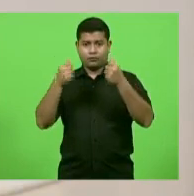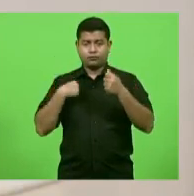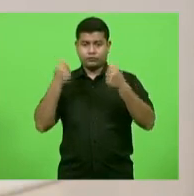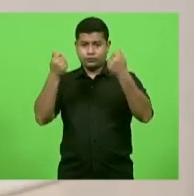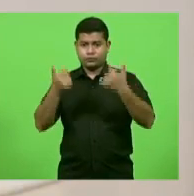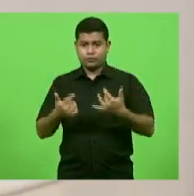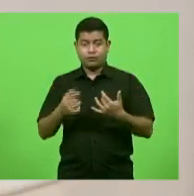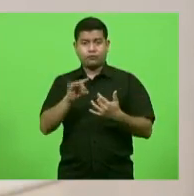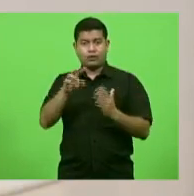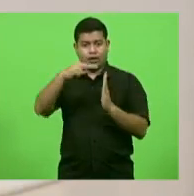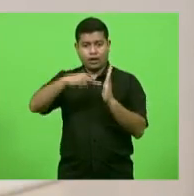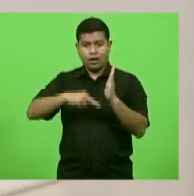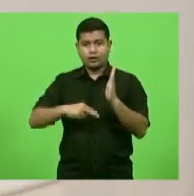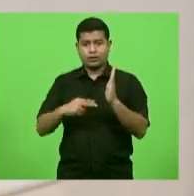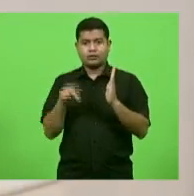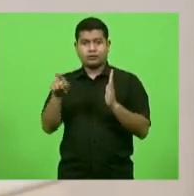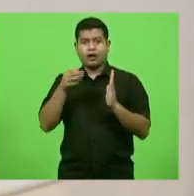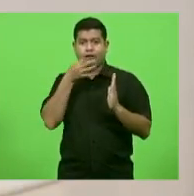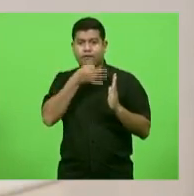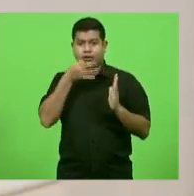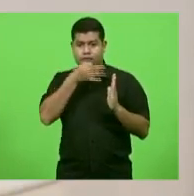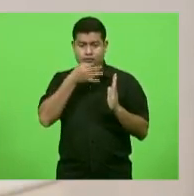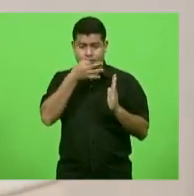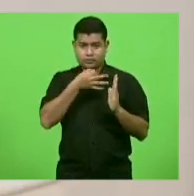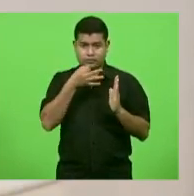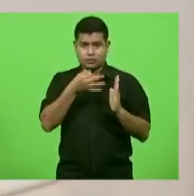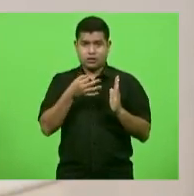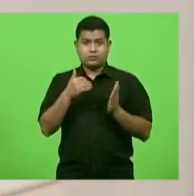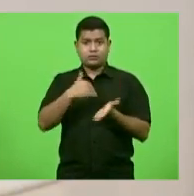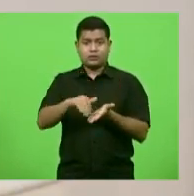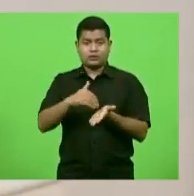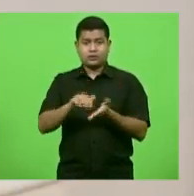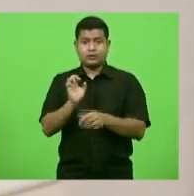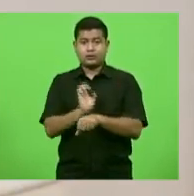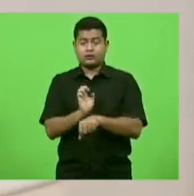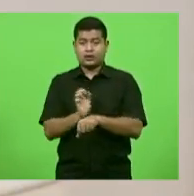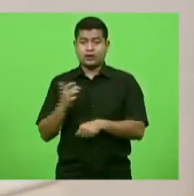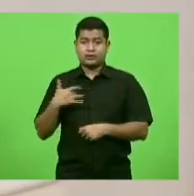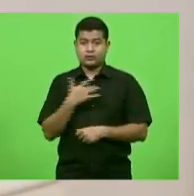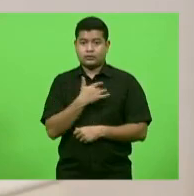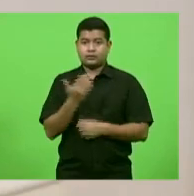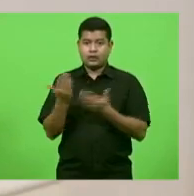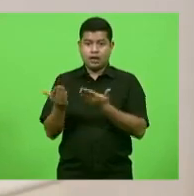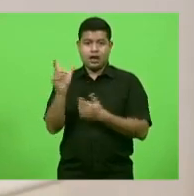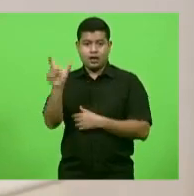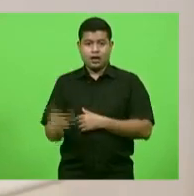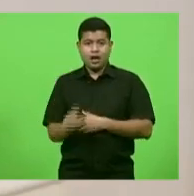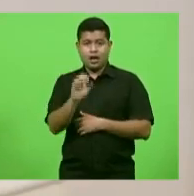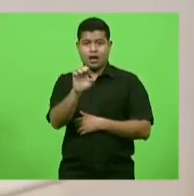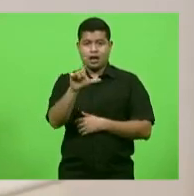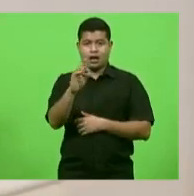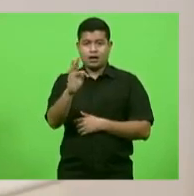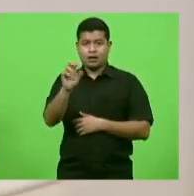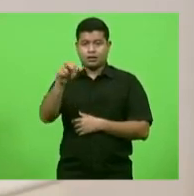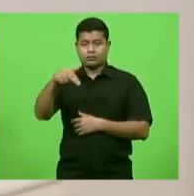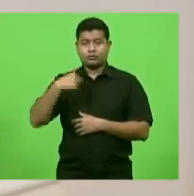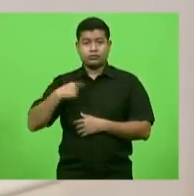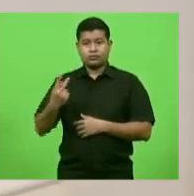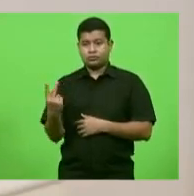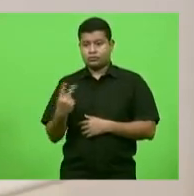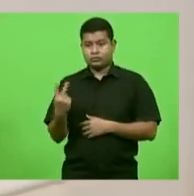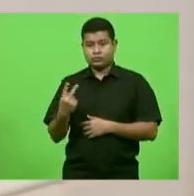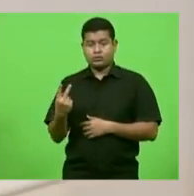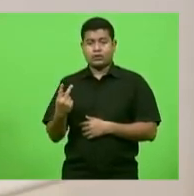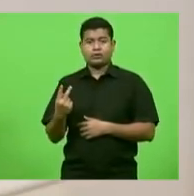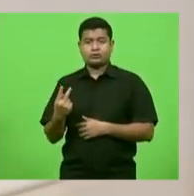eminentes julgadores, do secretário de Estado da Saúde, senhor Elton Zeferino. Nós estamos, então, abre